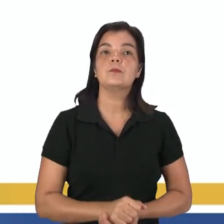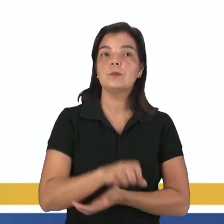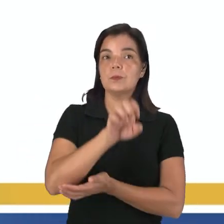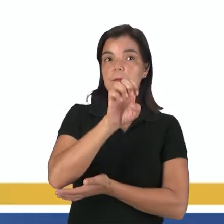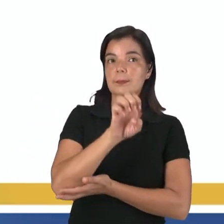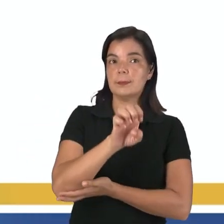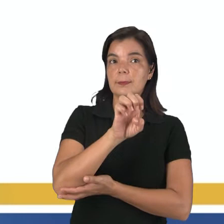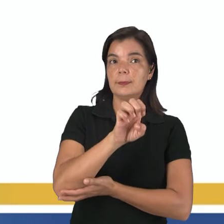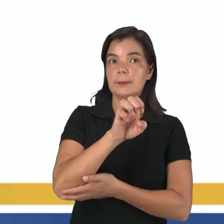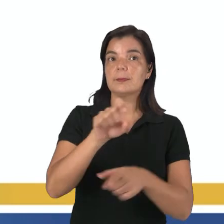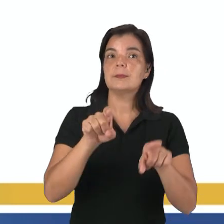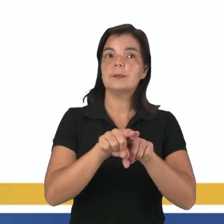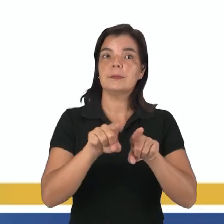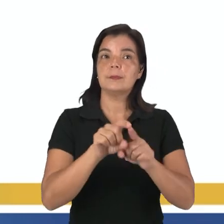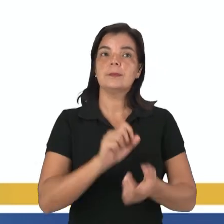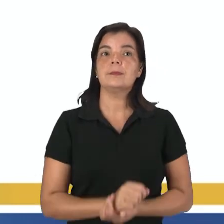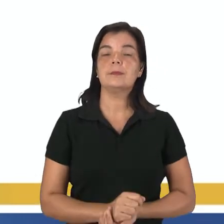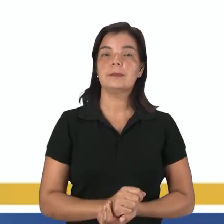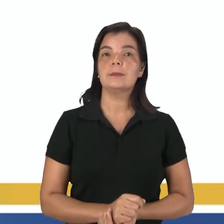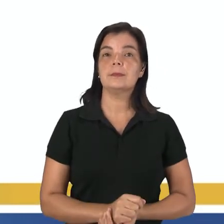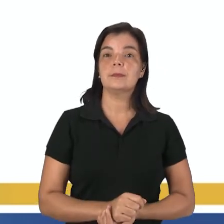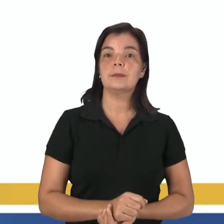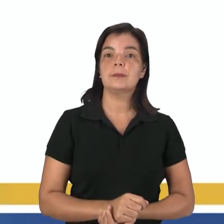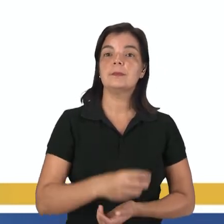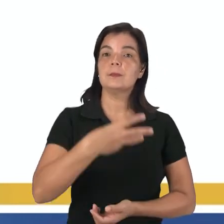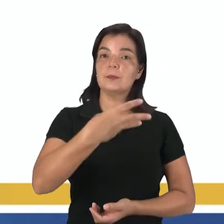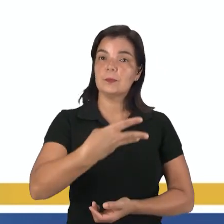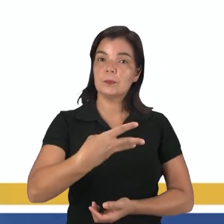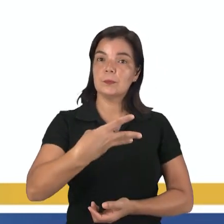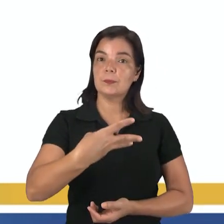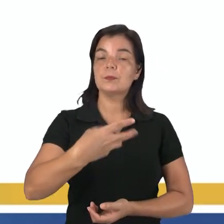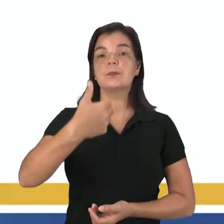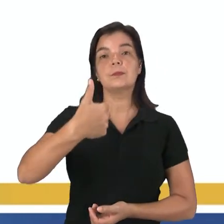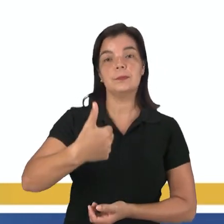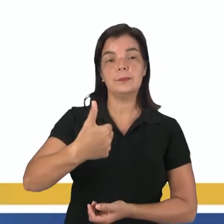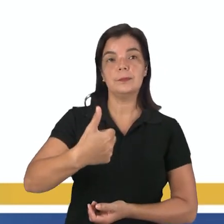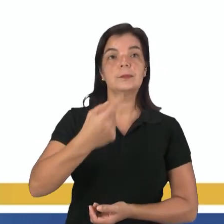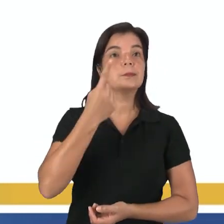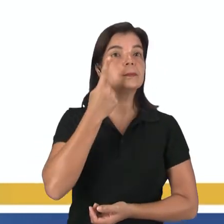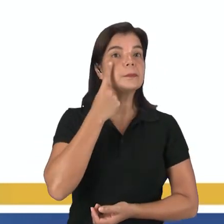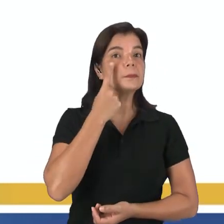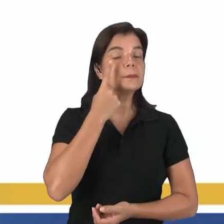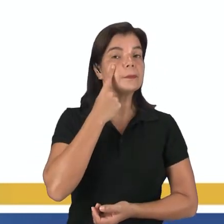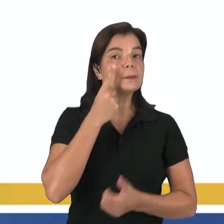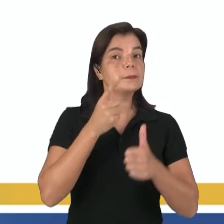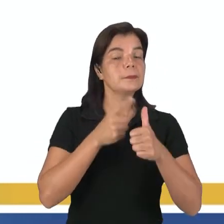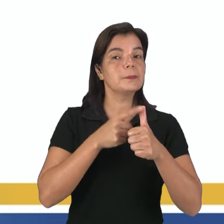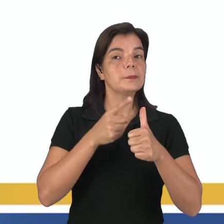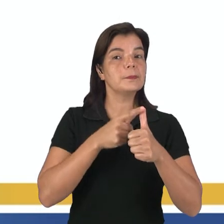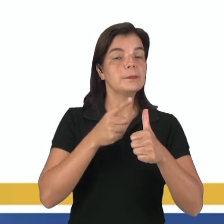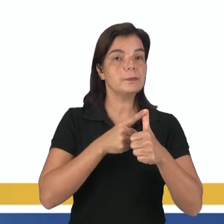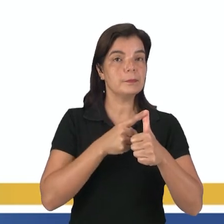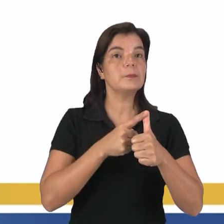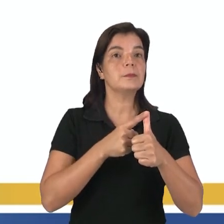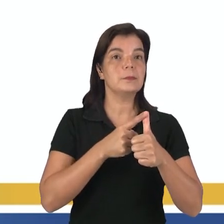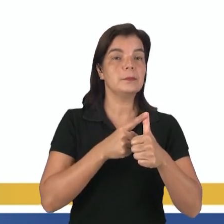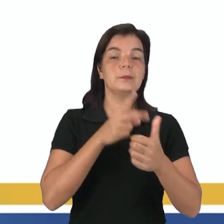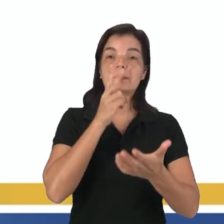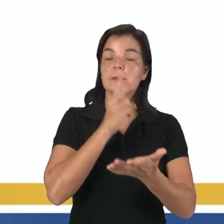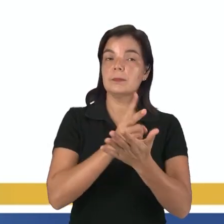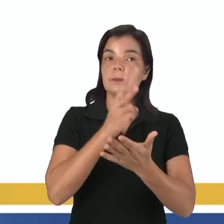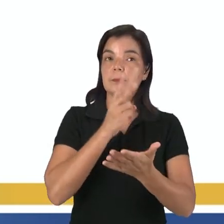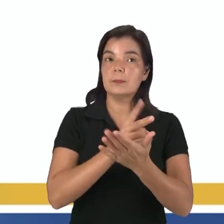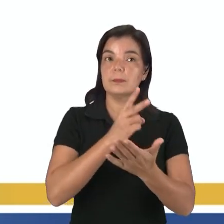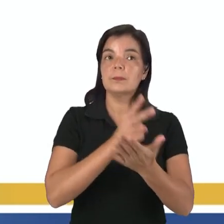o vértice e tem coordenadas 31 Observe que a primeira coordenada